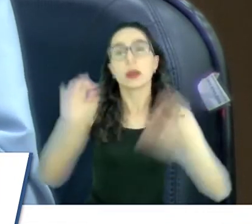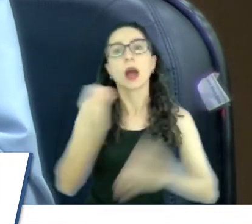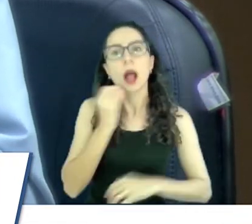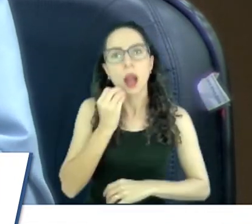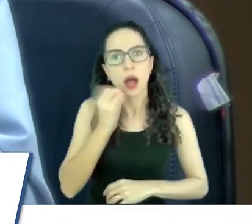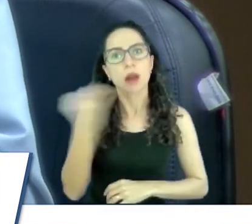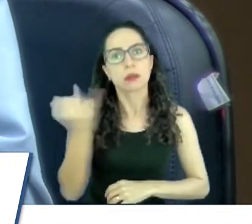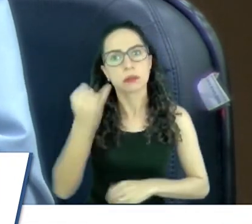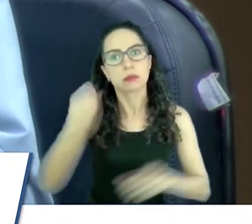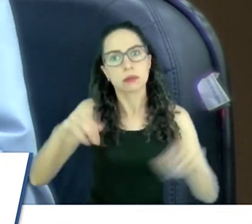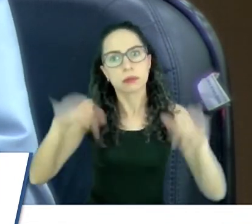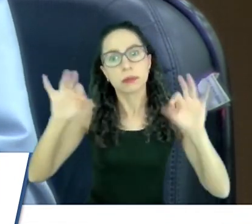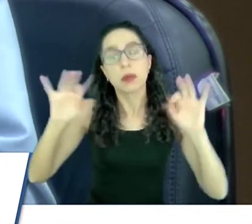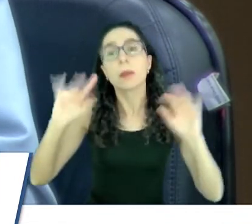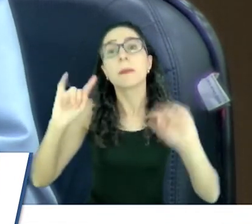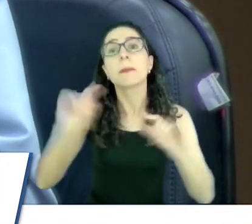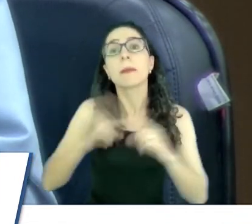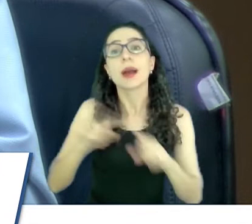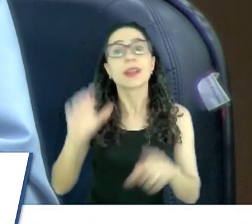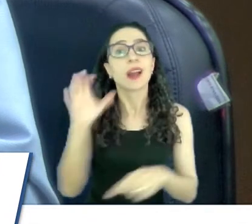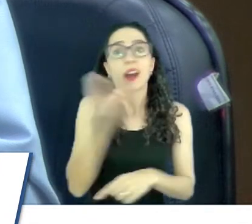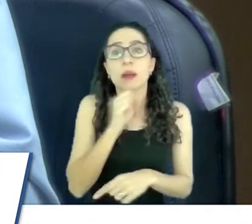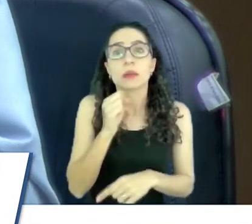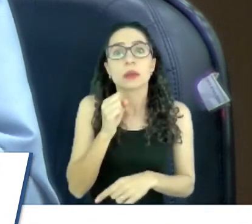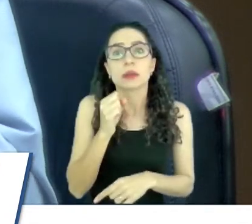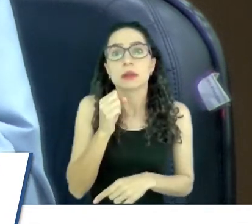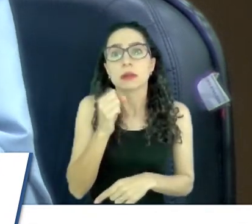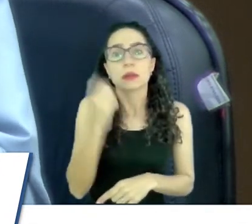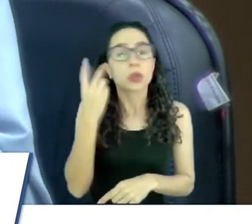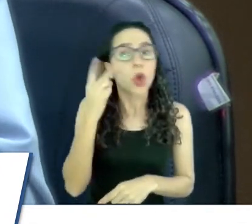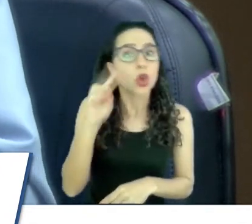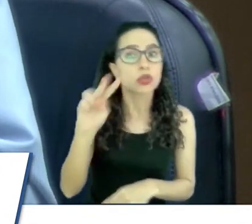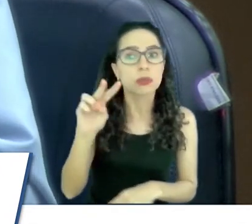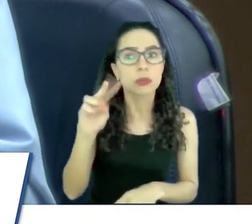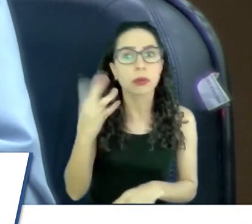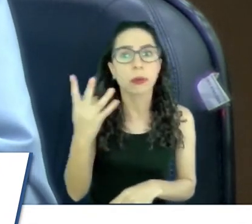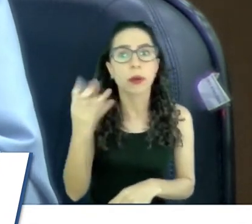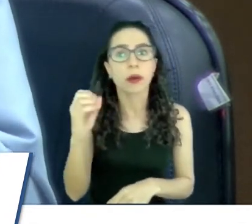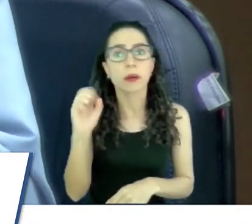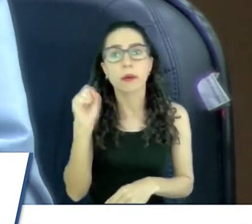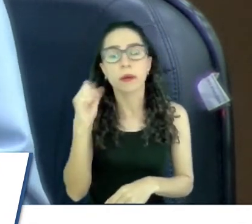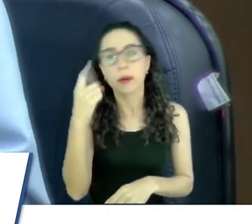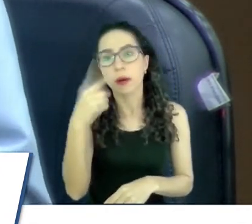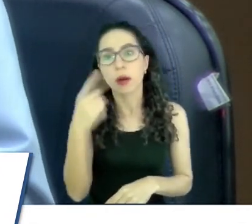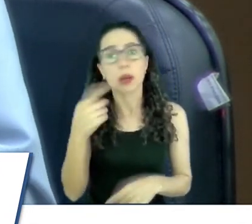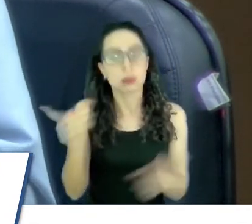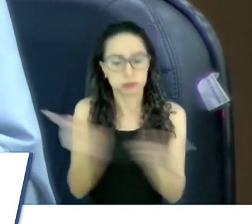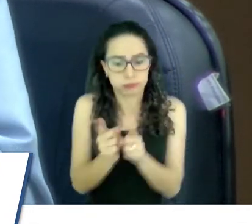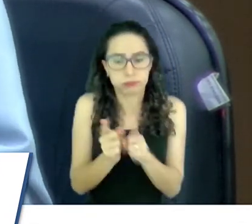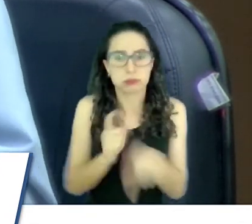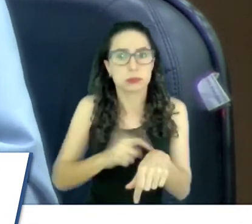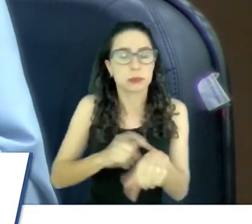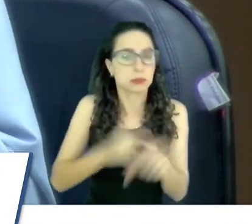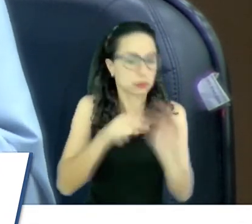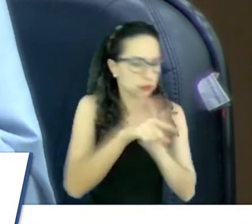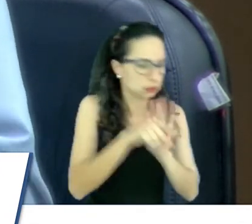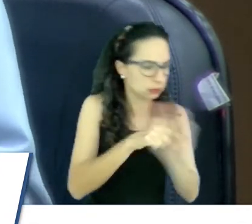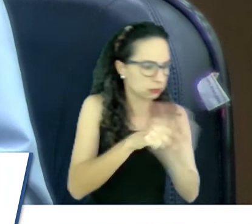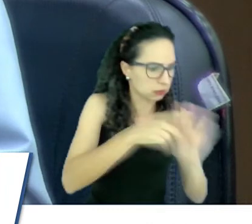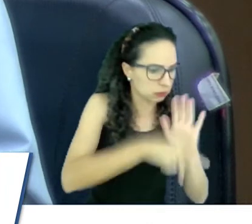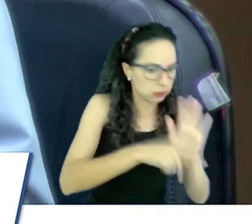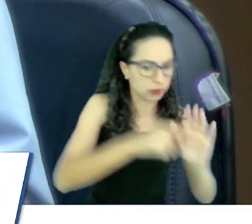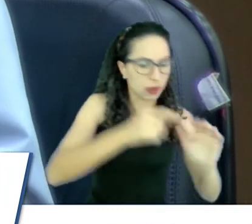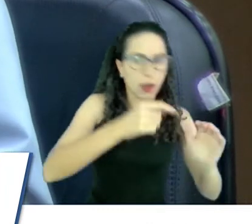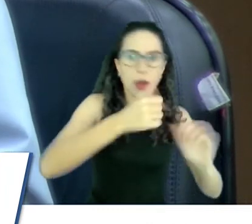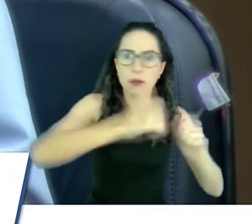Mas quando acontece muito rápido, 48 horas, tem uma extraordinária, o tempo é muito curto para a gente analisar os projetos, avaliar,